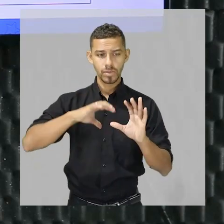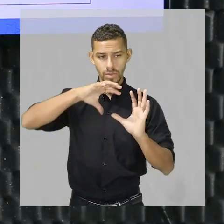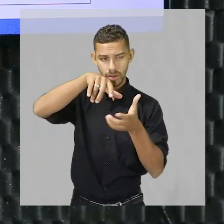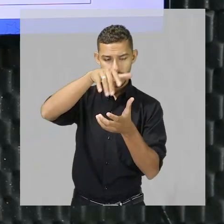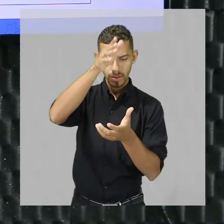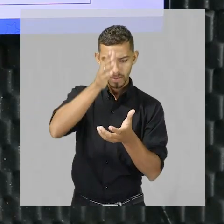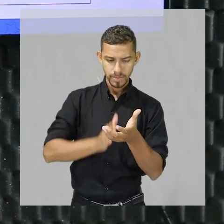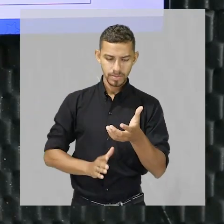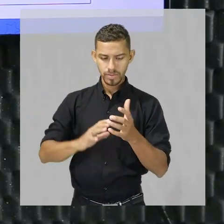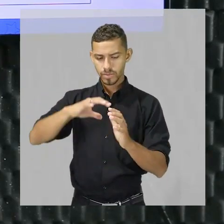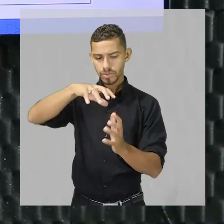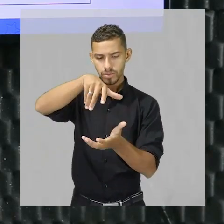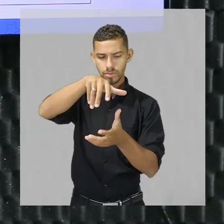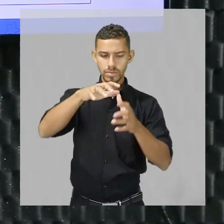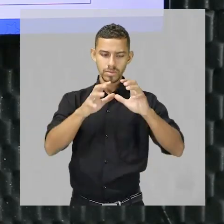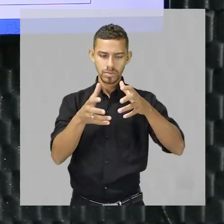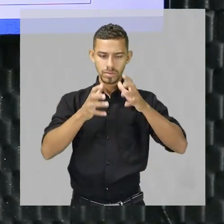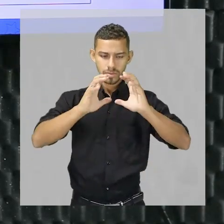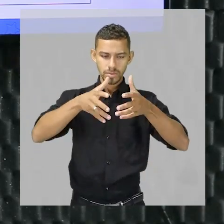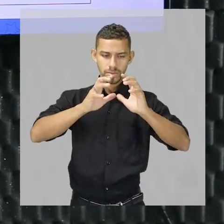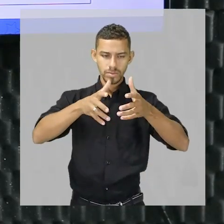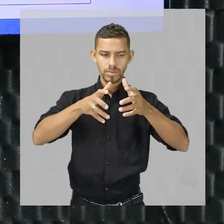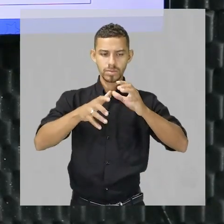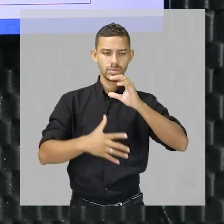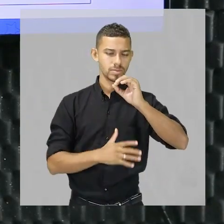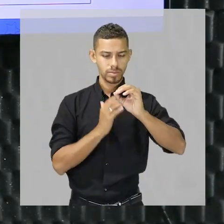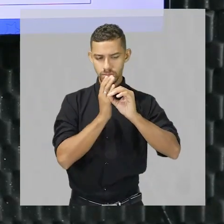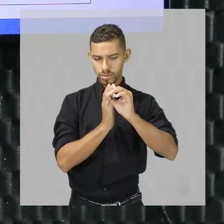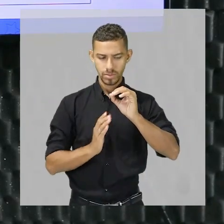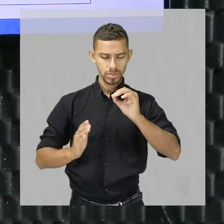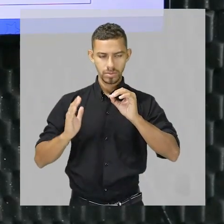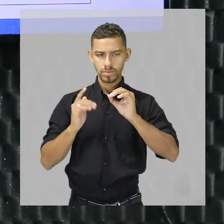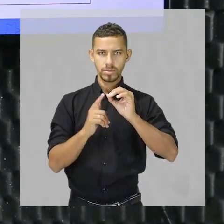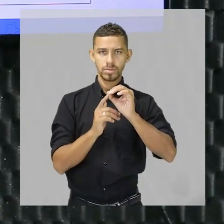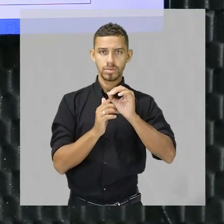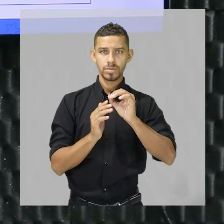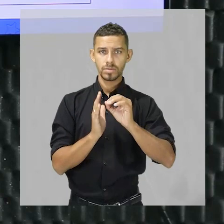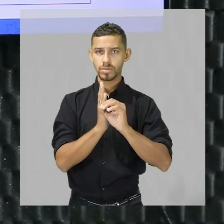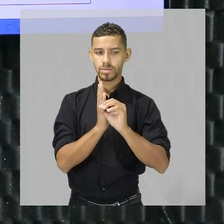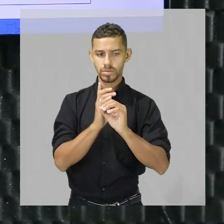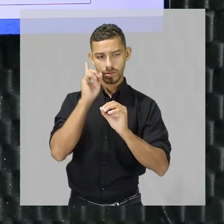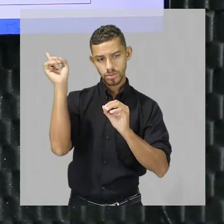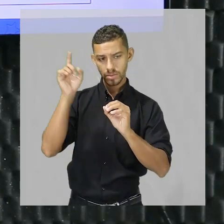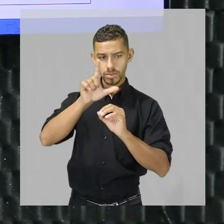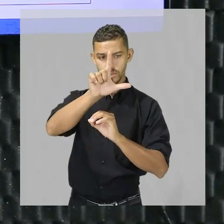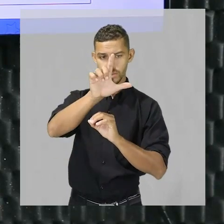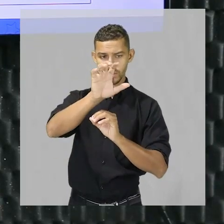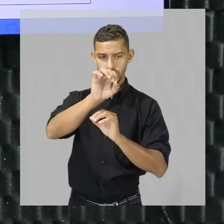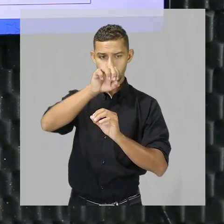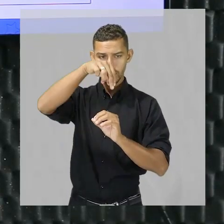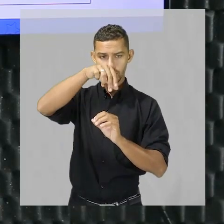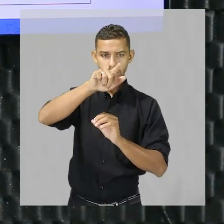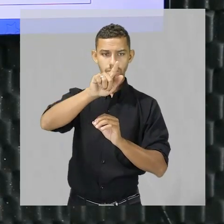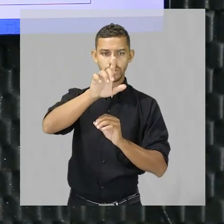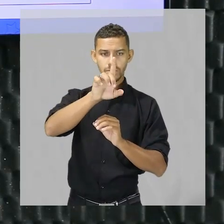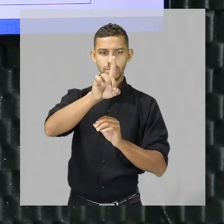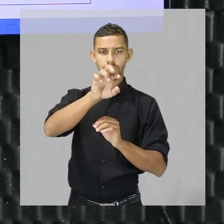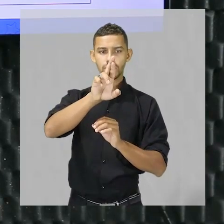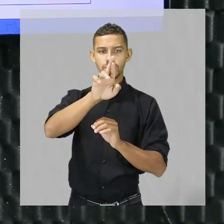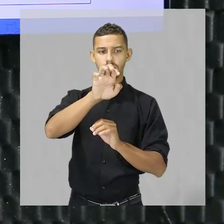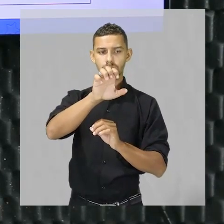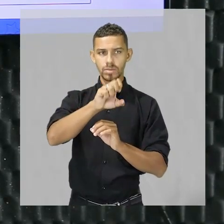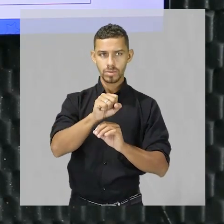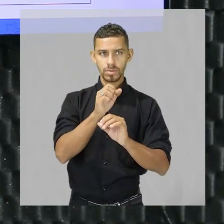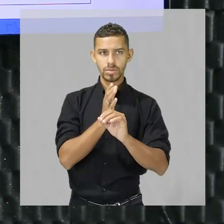e a variação de 0 graus a partir do meridiano de Greenwich, tá certo? Que fica lá em Londres, tá certo? Na Inglaterra, podendo variar